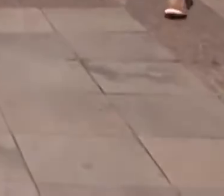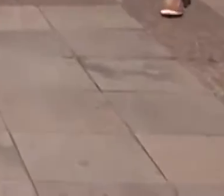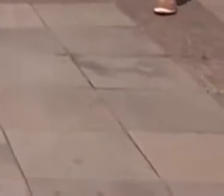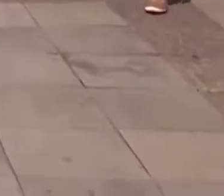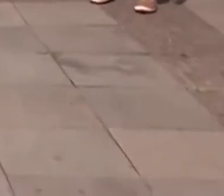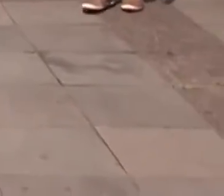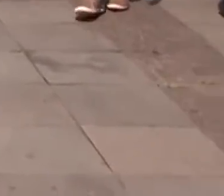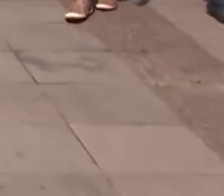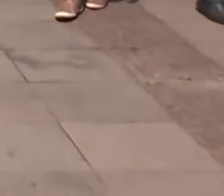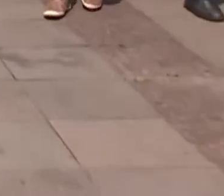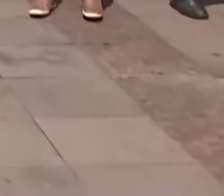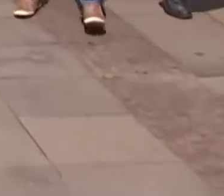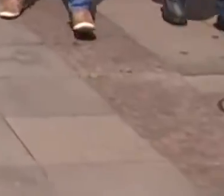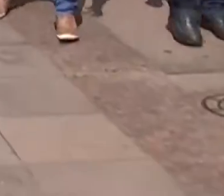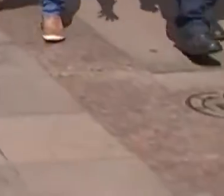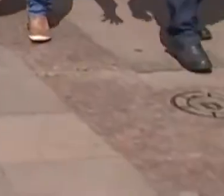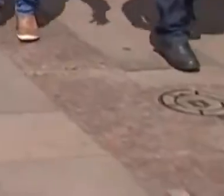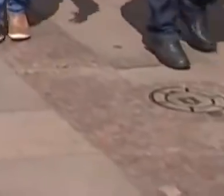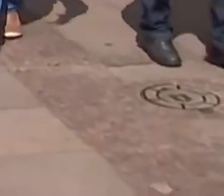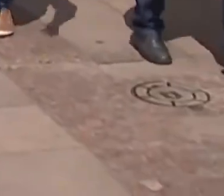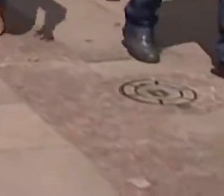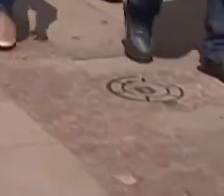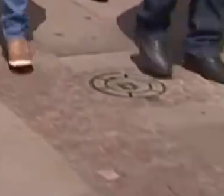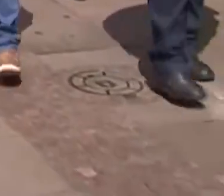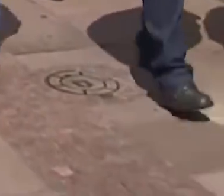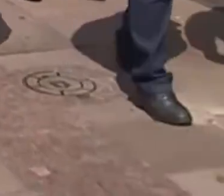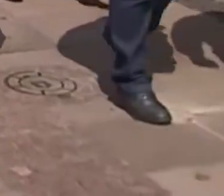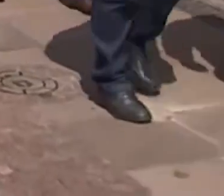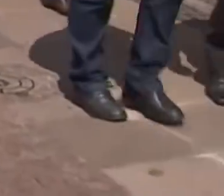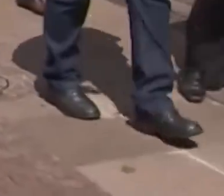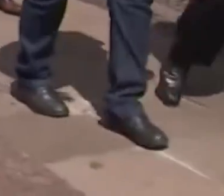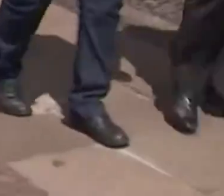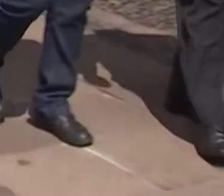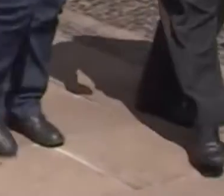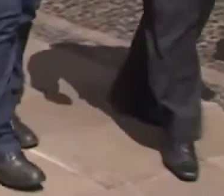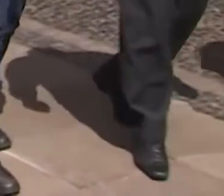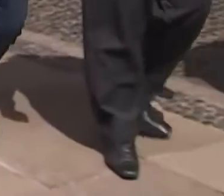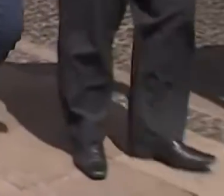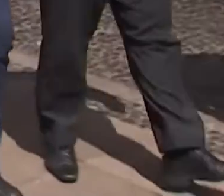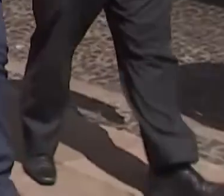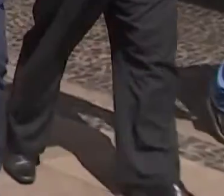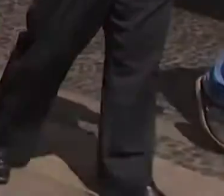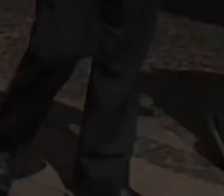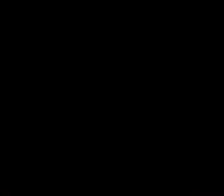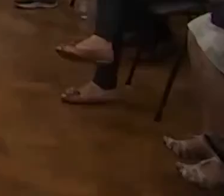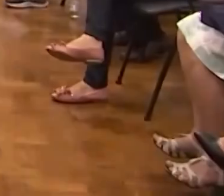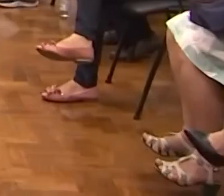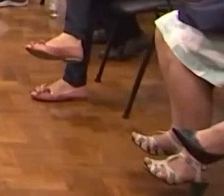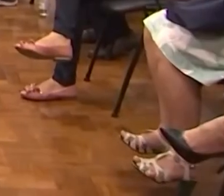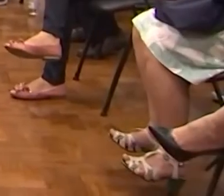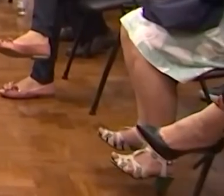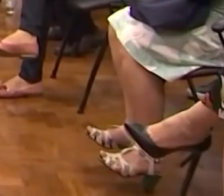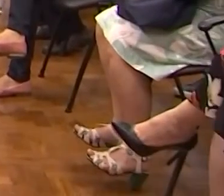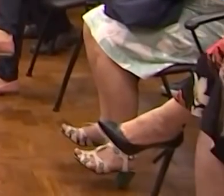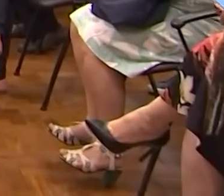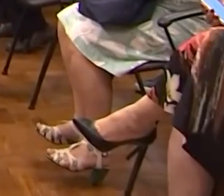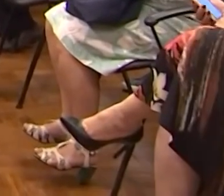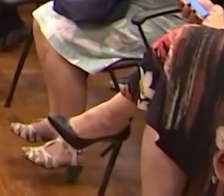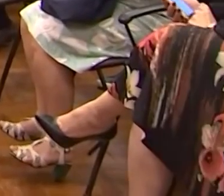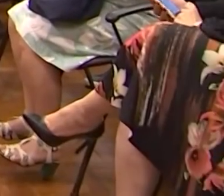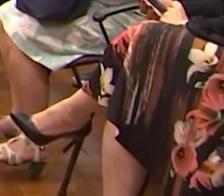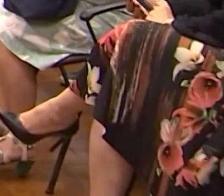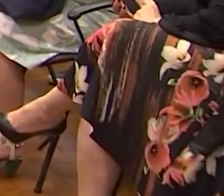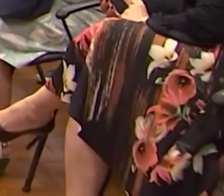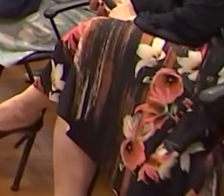Guarda Municipal e as polícias militar e civil acompanharam o grupo durante a diligência. Já na sede da